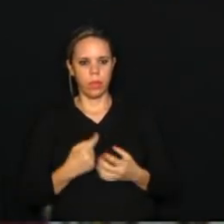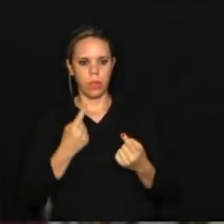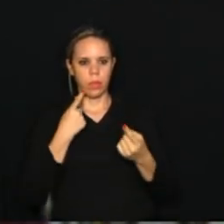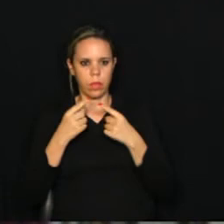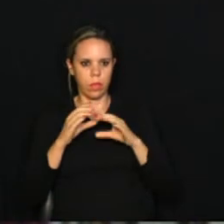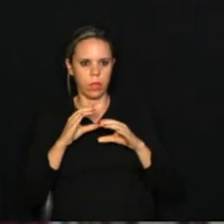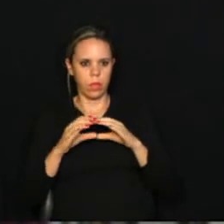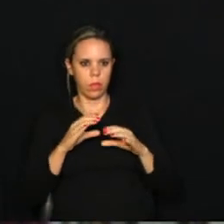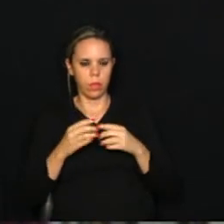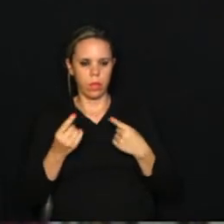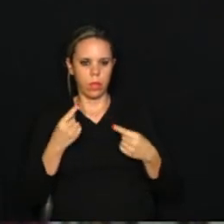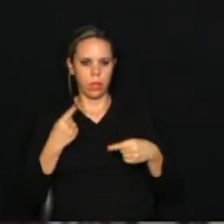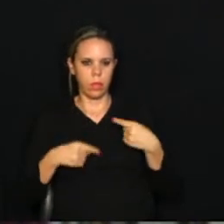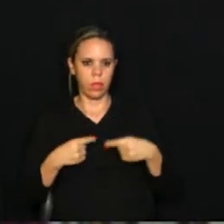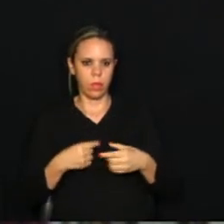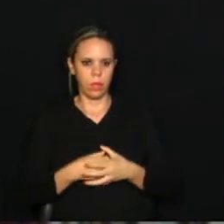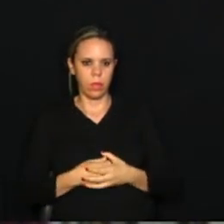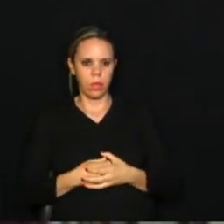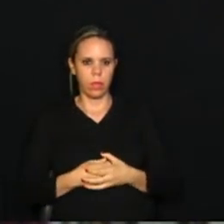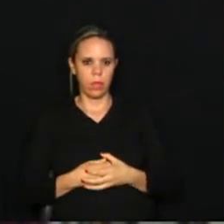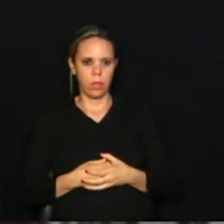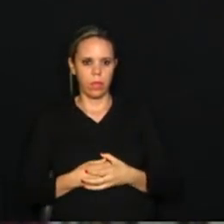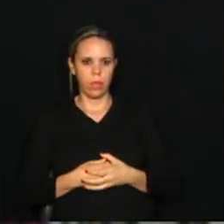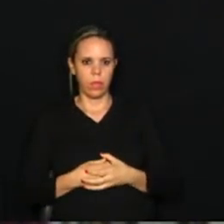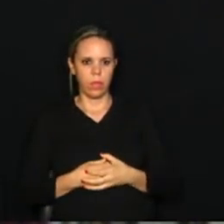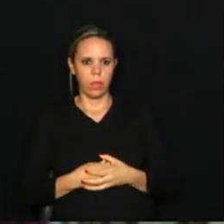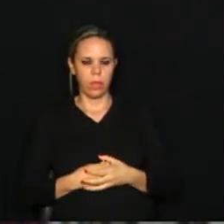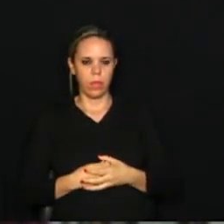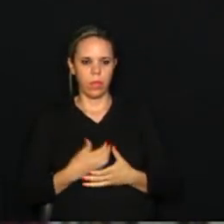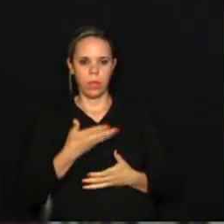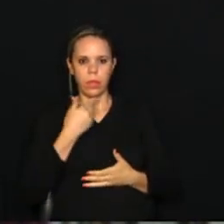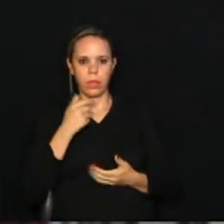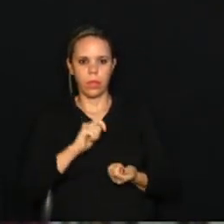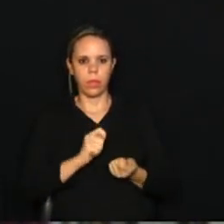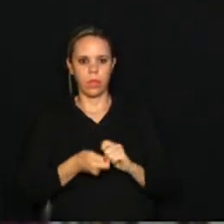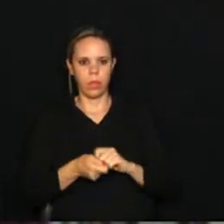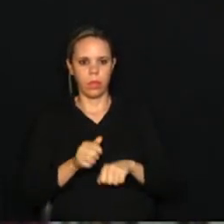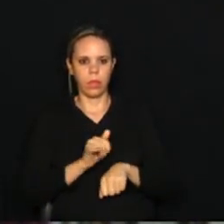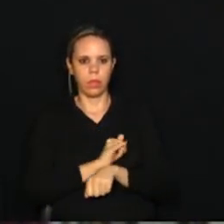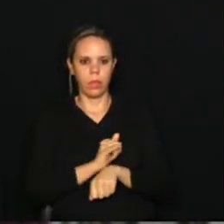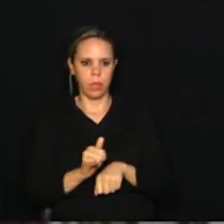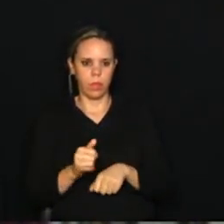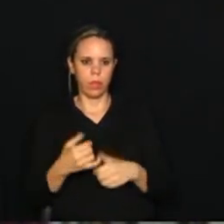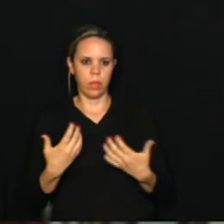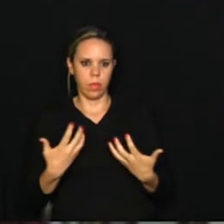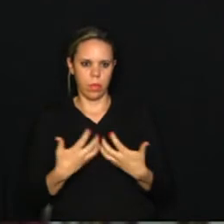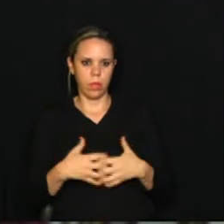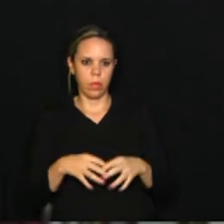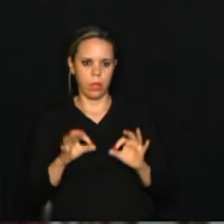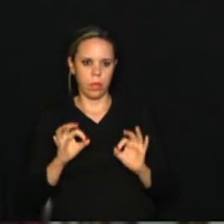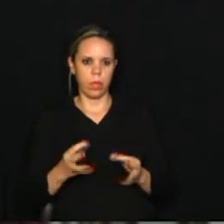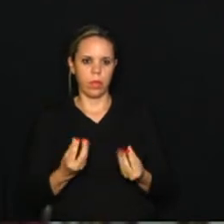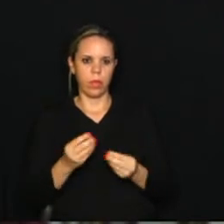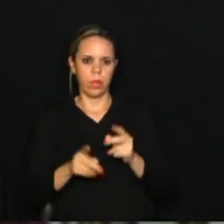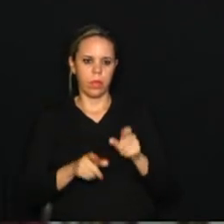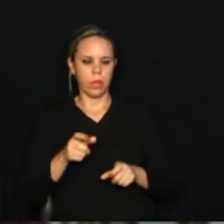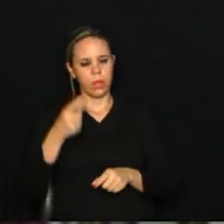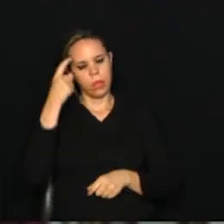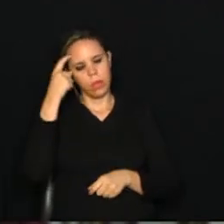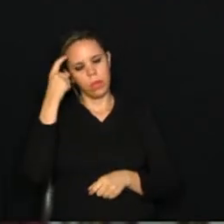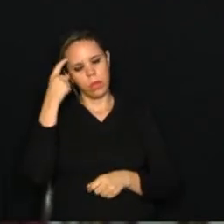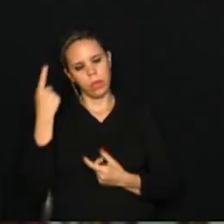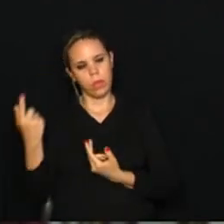diálogo, de discussão, para encontrar a melhor forma, né? Muita gente